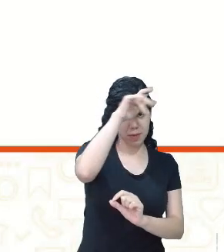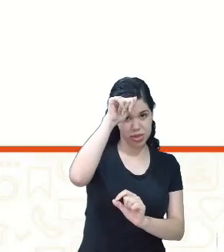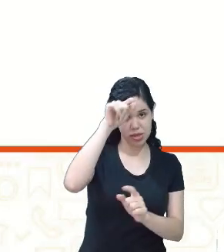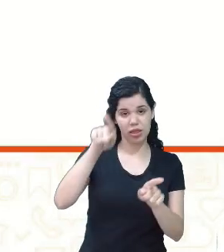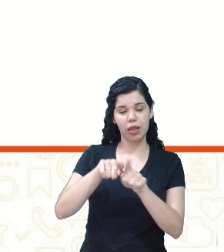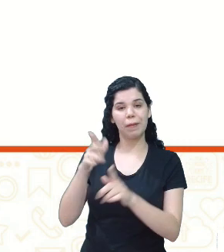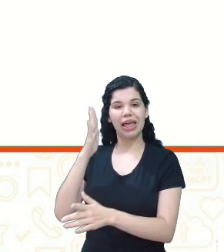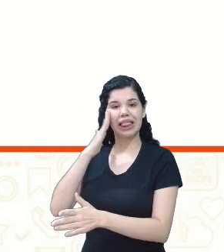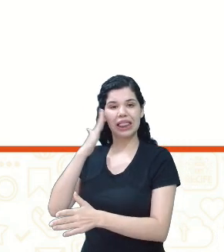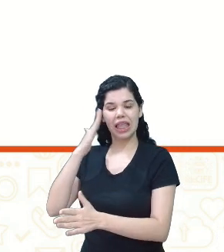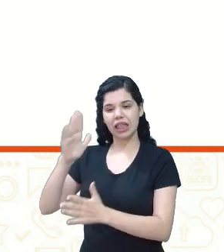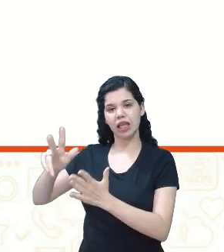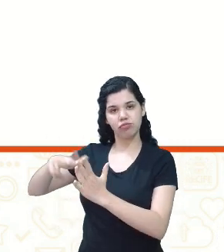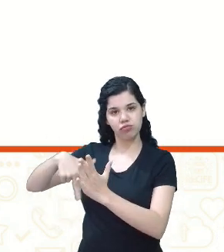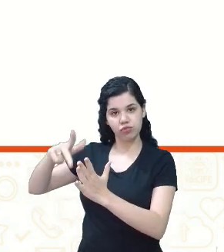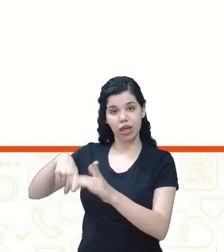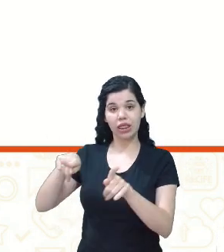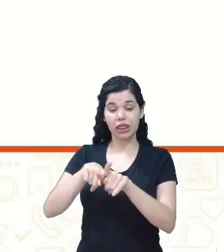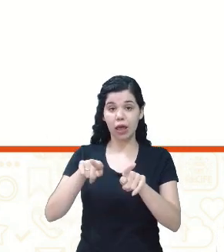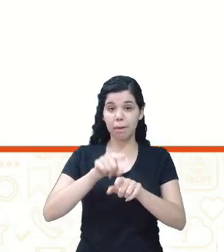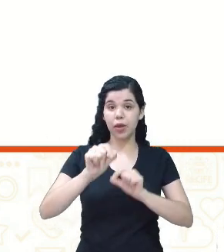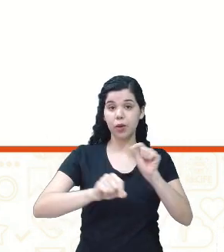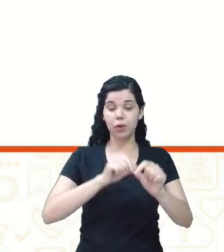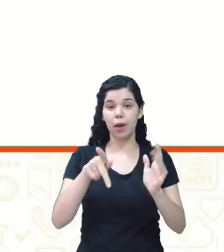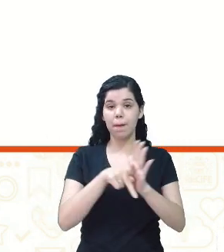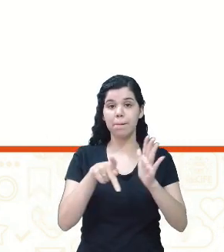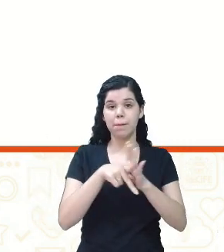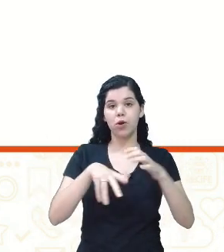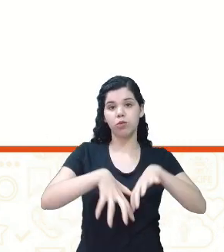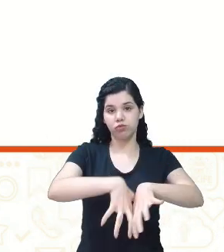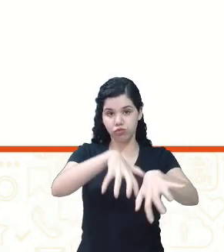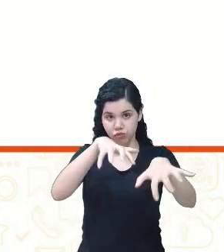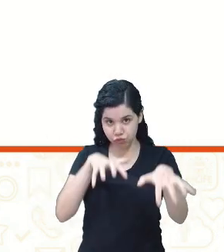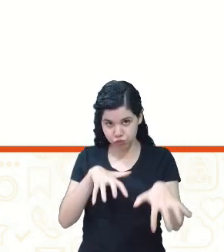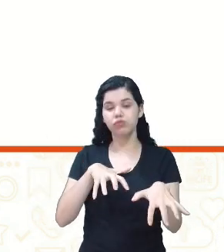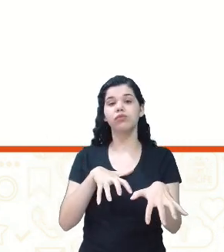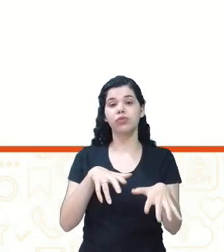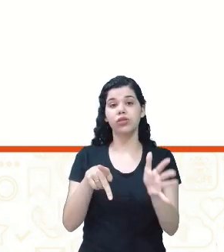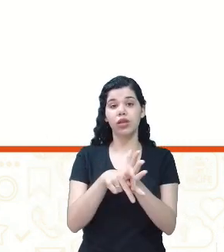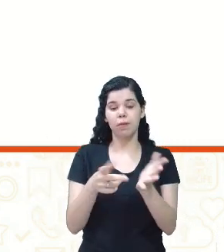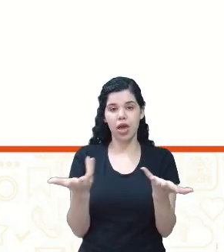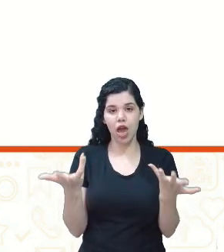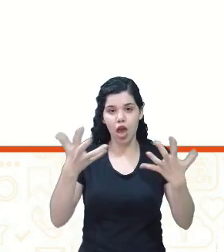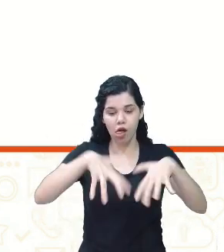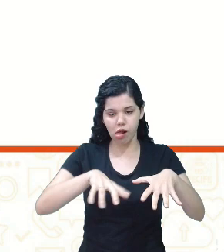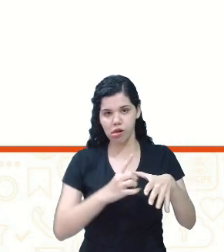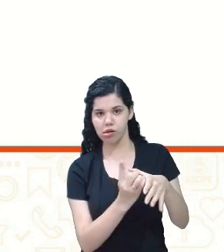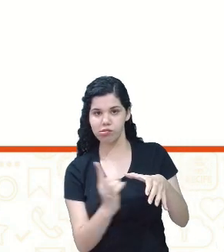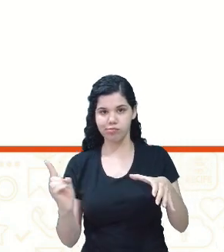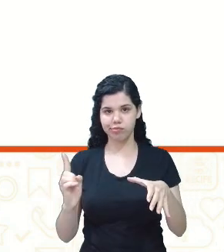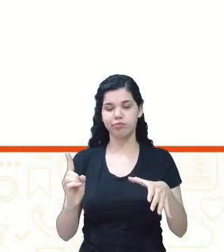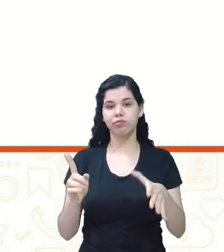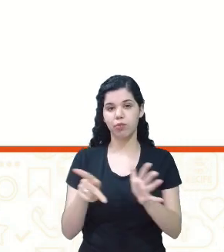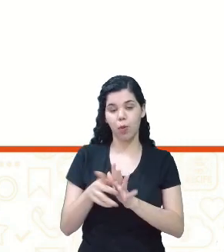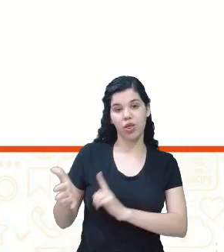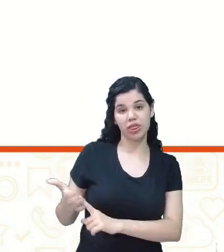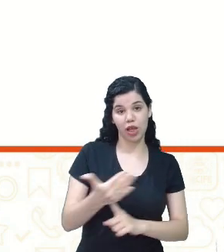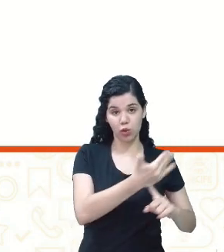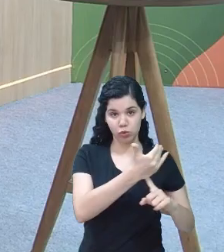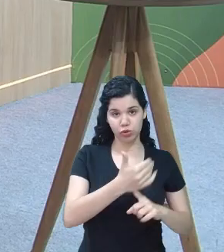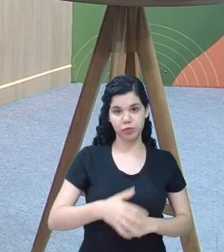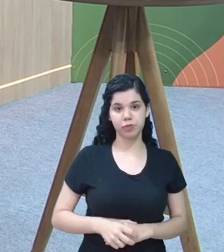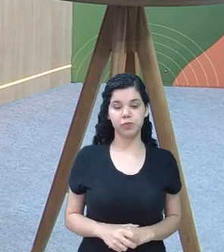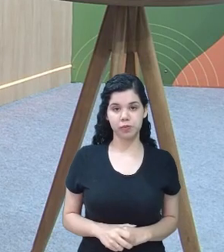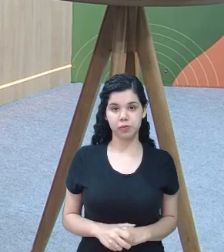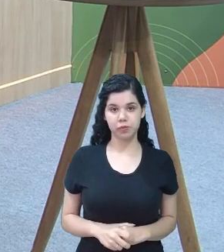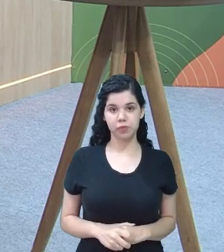letramento, alfabetização digital e letramento digital, e inclusão e exclusão digital.